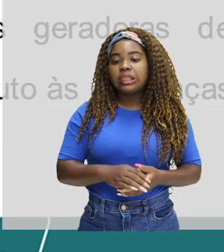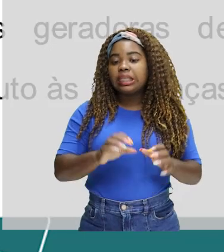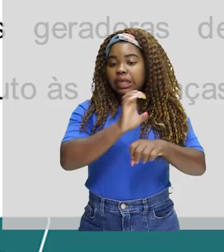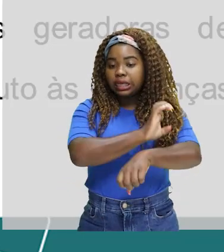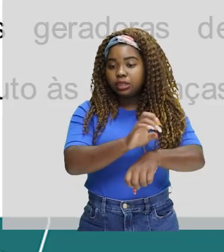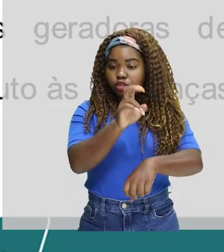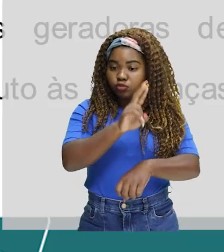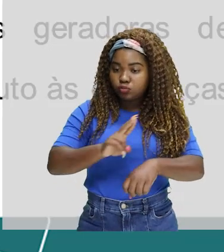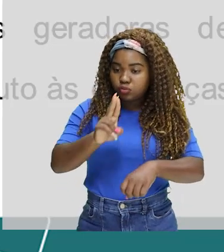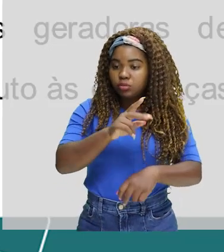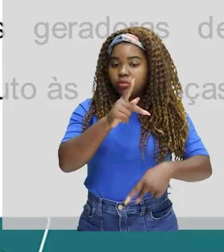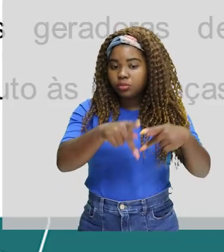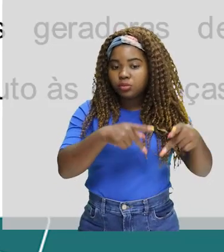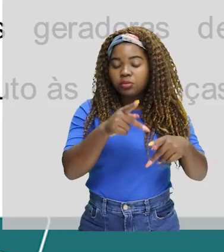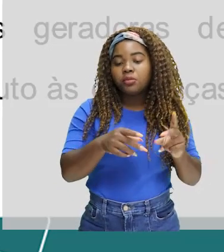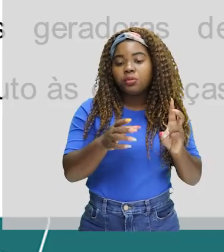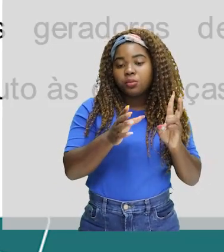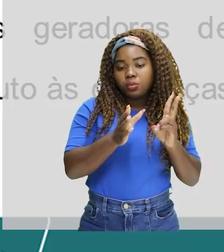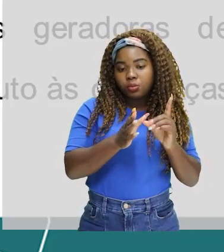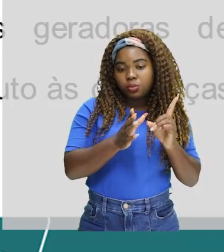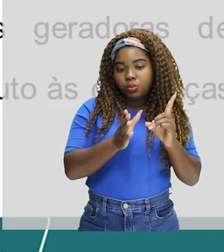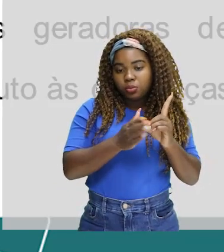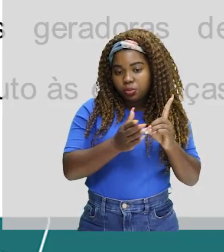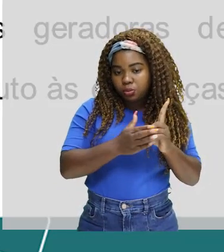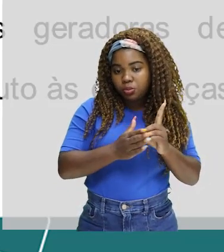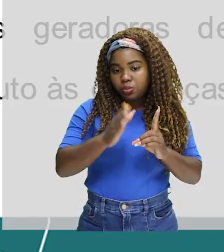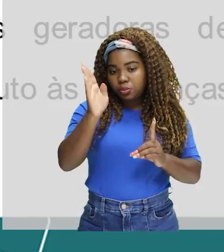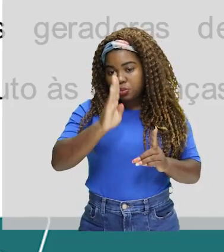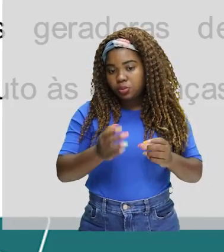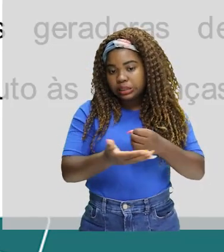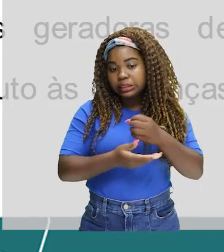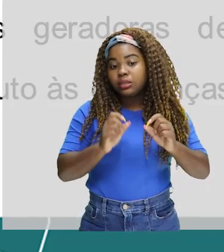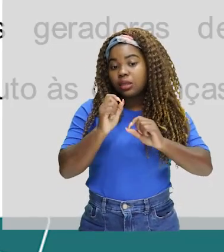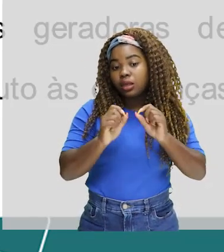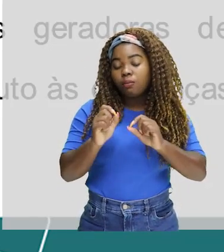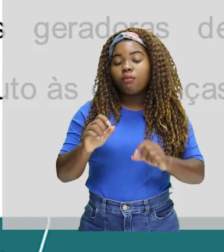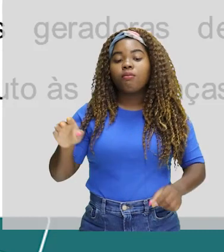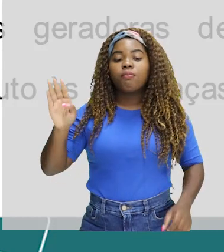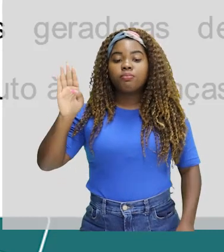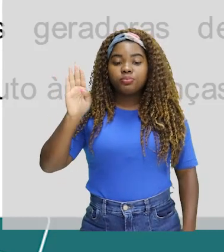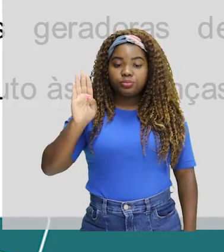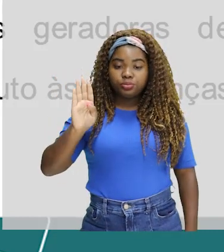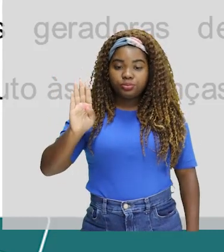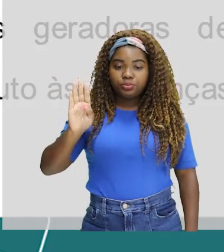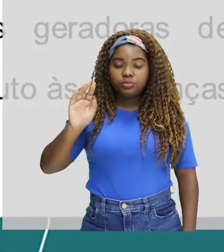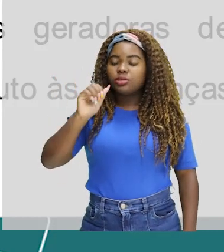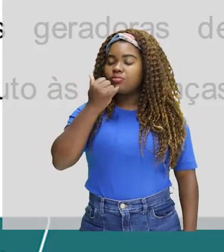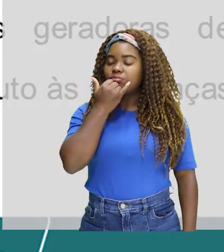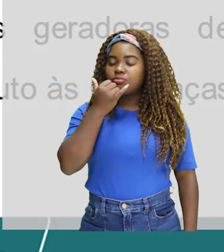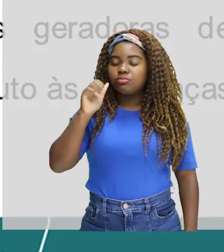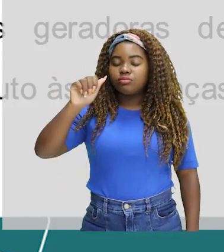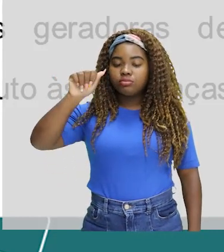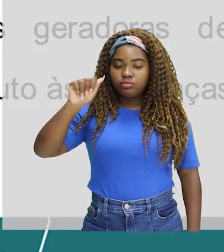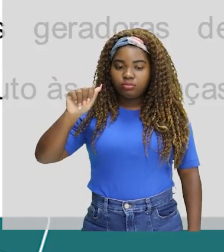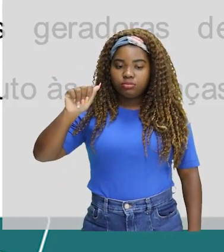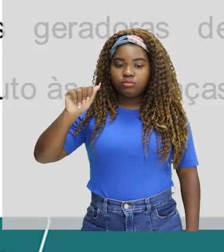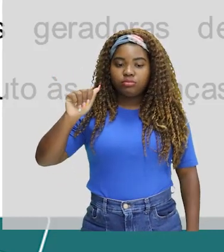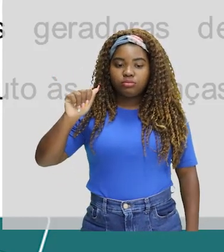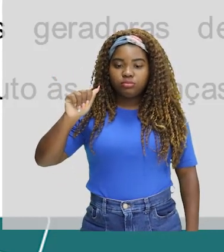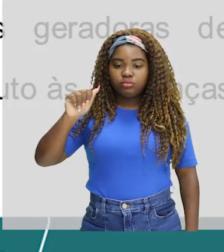utilitarista para a população indígena brasileira é baseada em, vamos lá, letra A, uma ética de